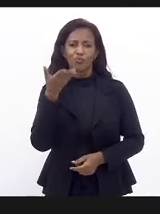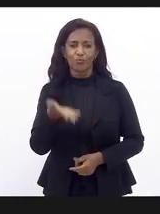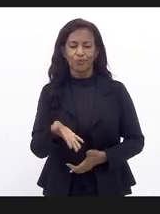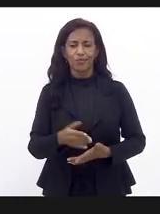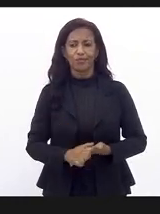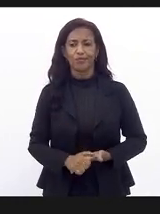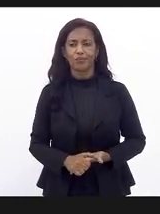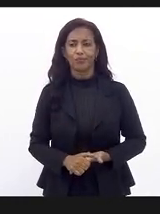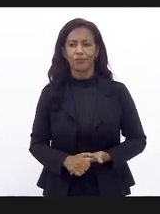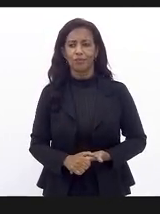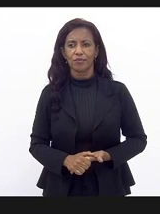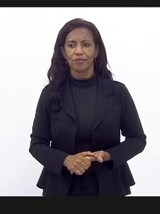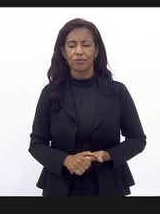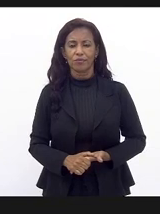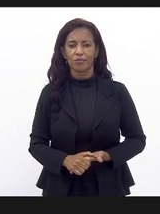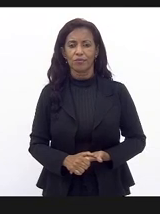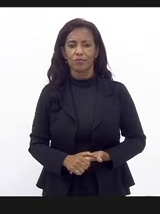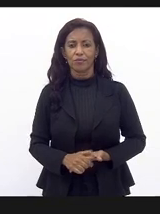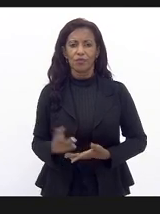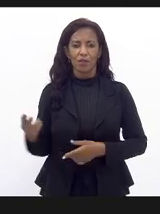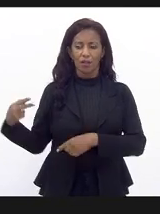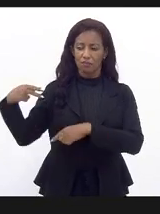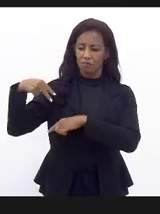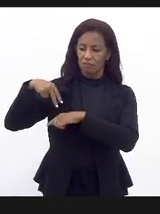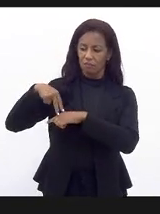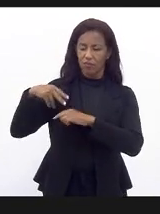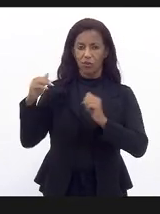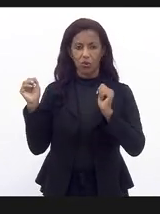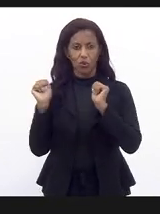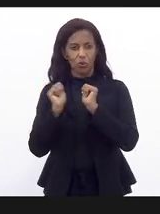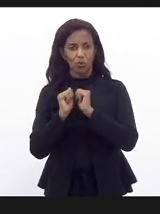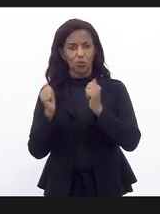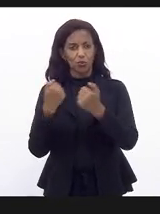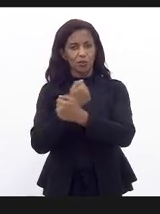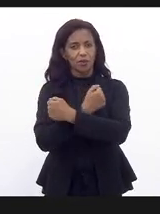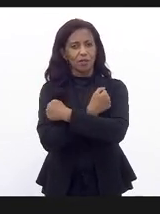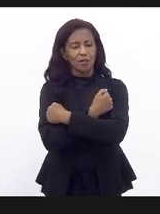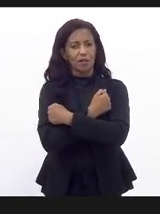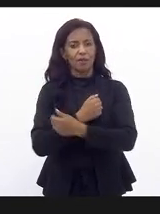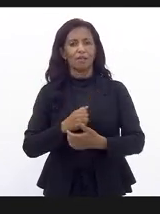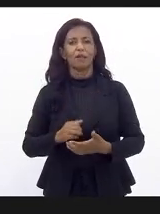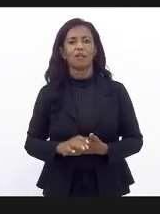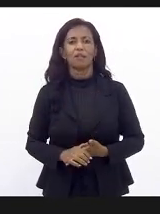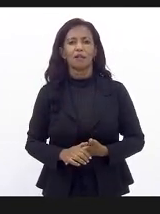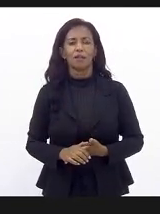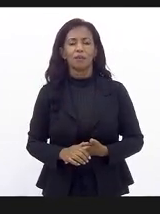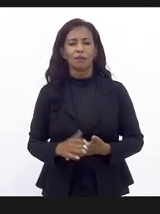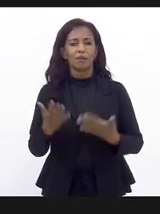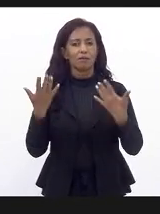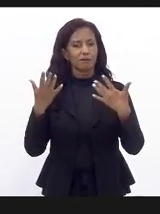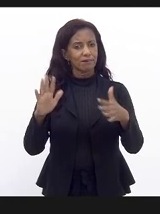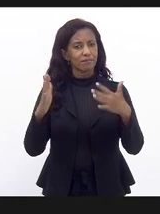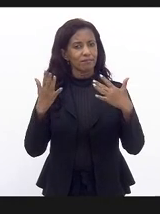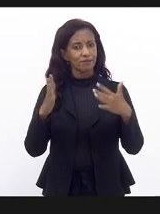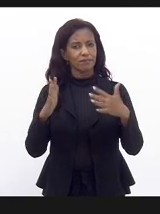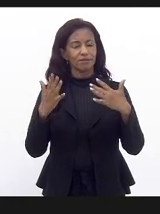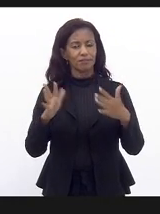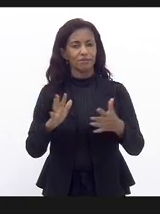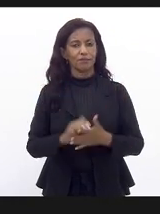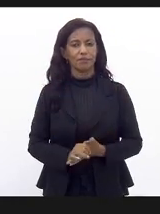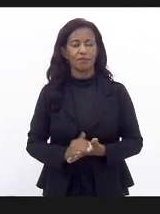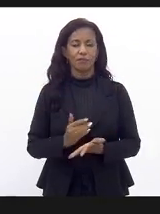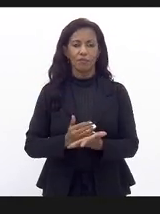aí fazendo frente também a esse abraço, não é, em comemoração